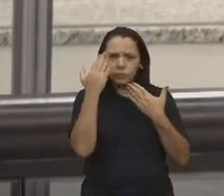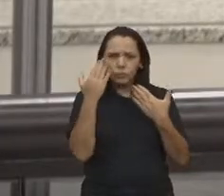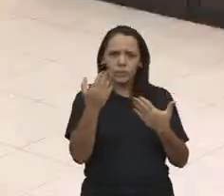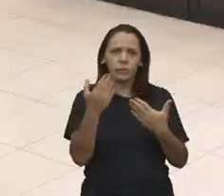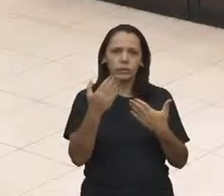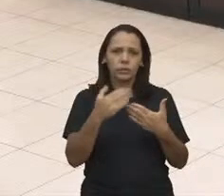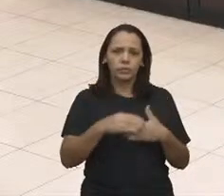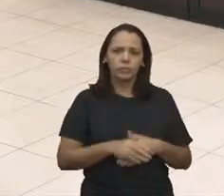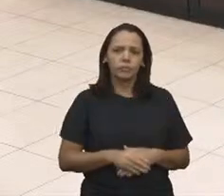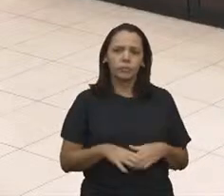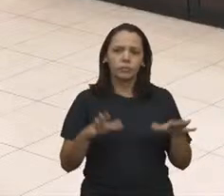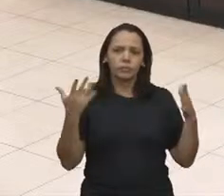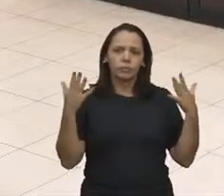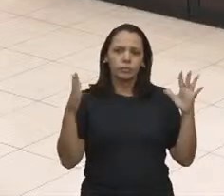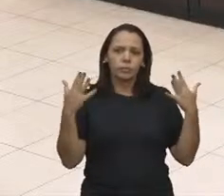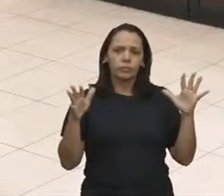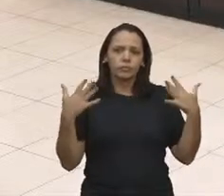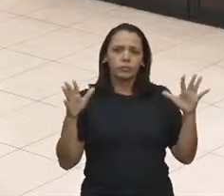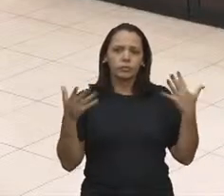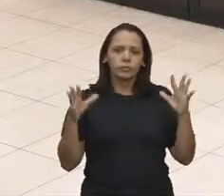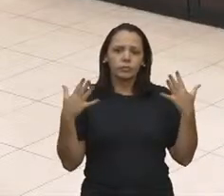bom.